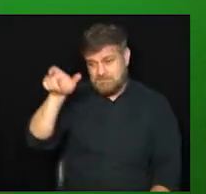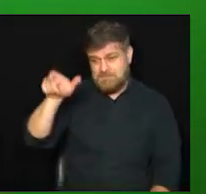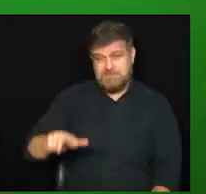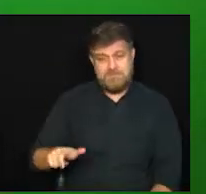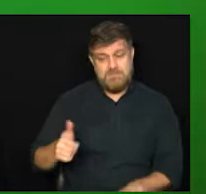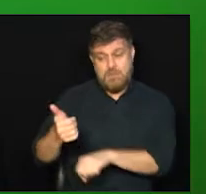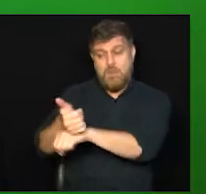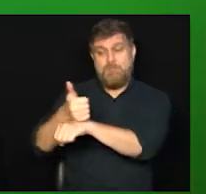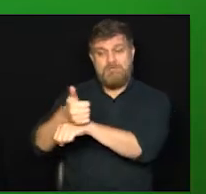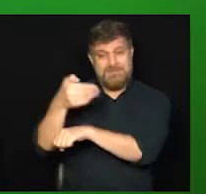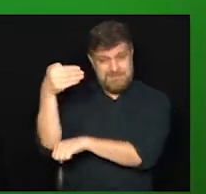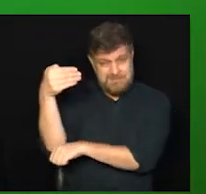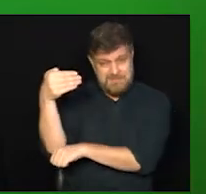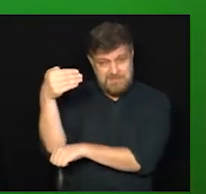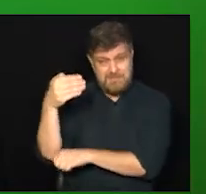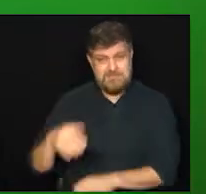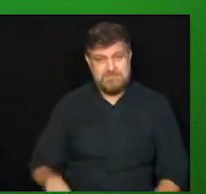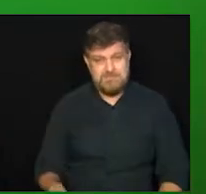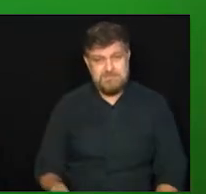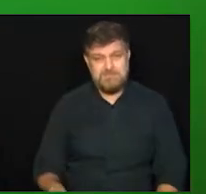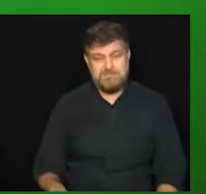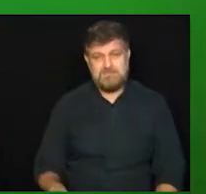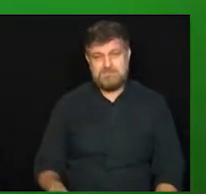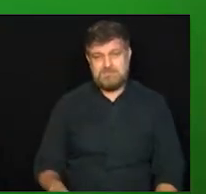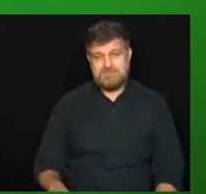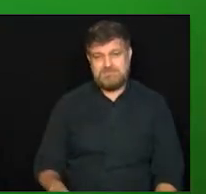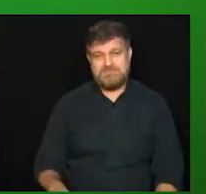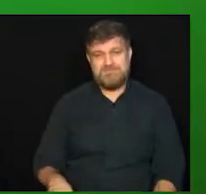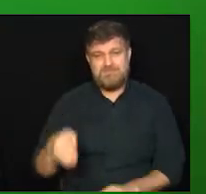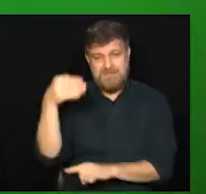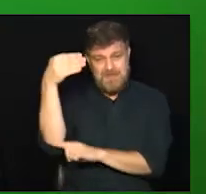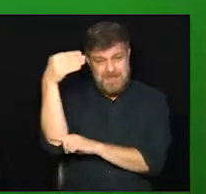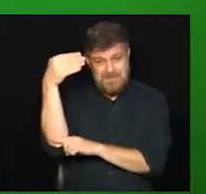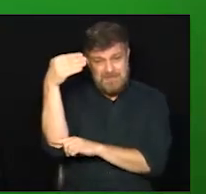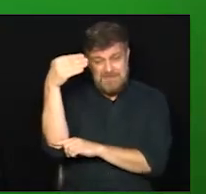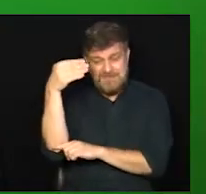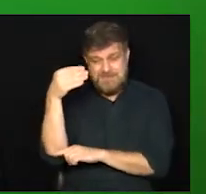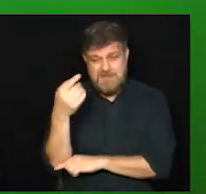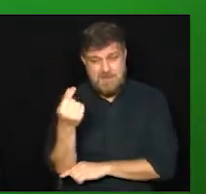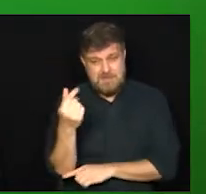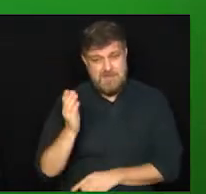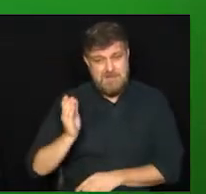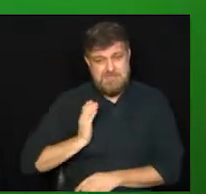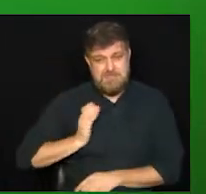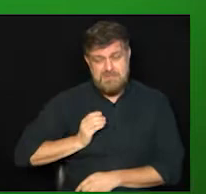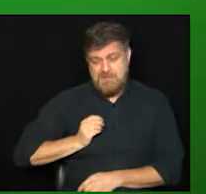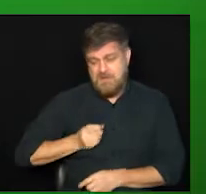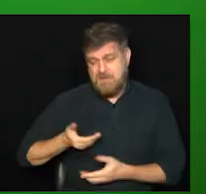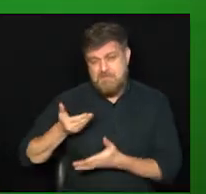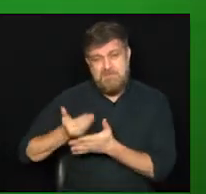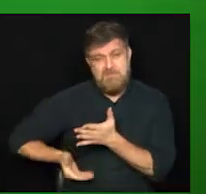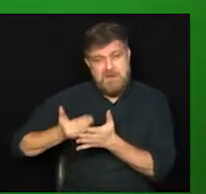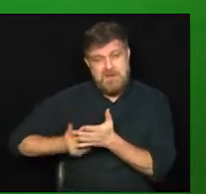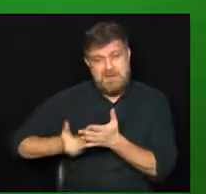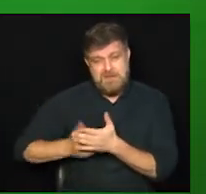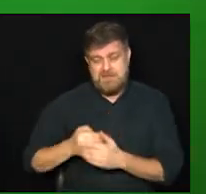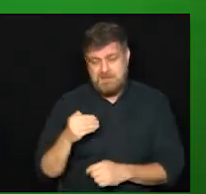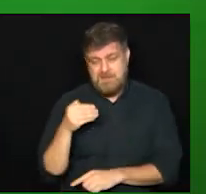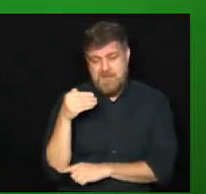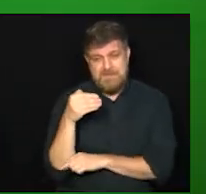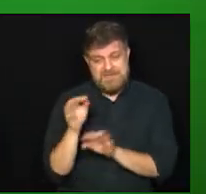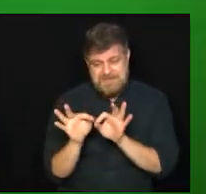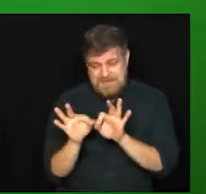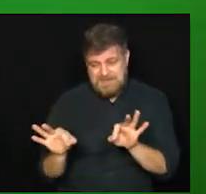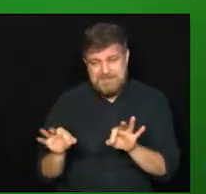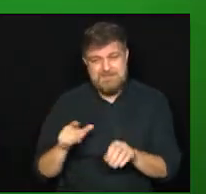né? Eu avalio isso. Os grandes estão queimando o patrimônio e os pequenos estão endividados e começaram